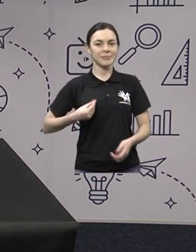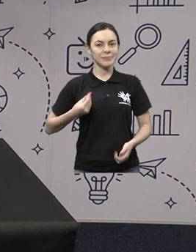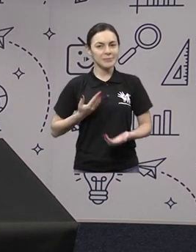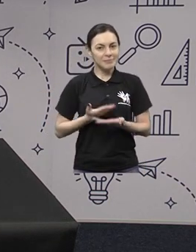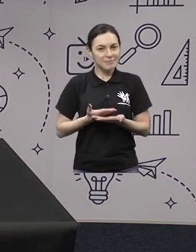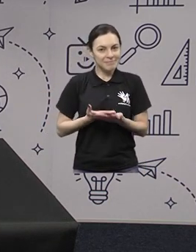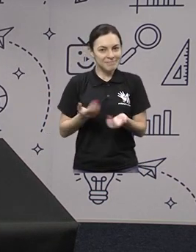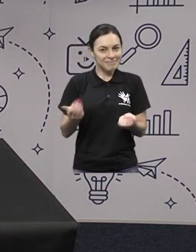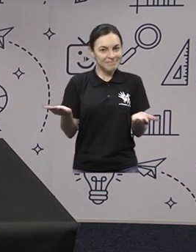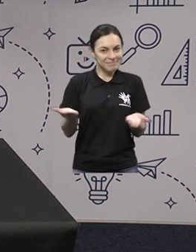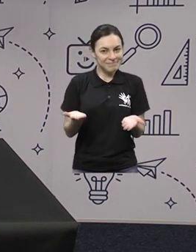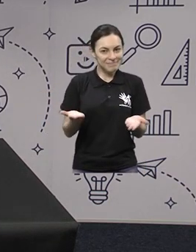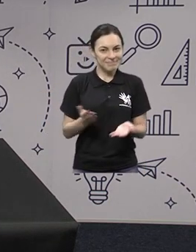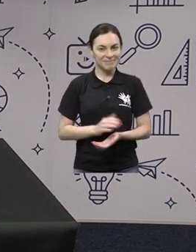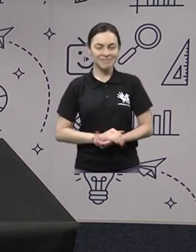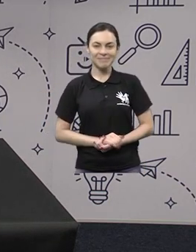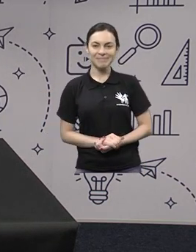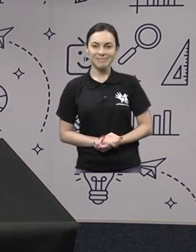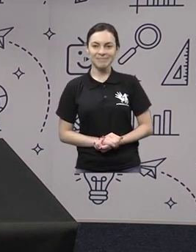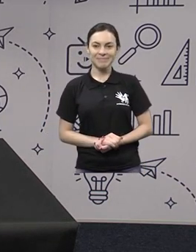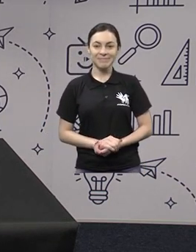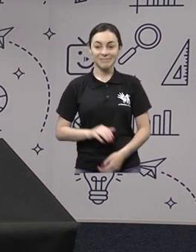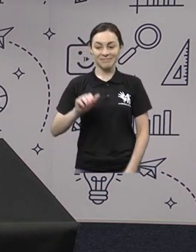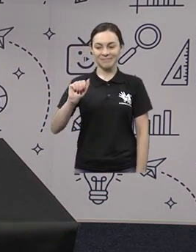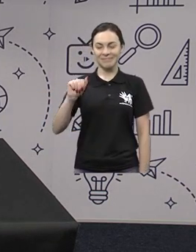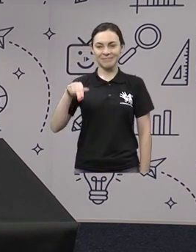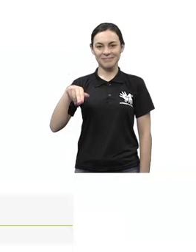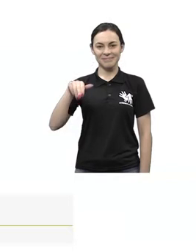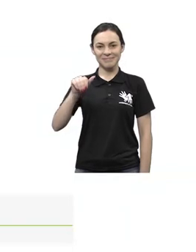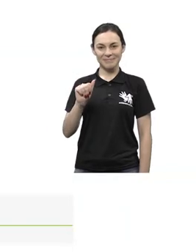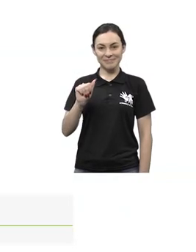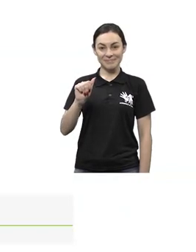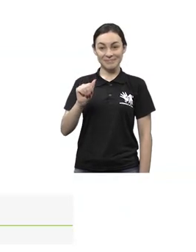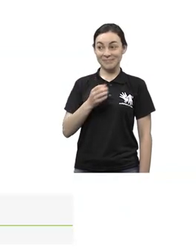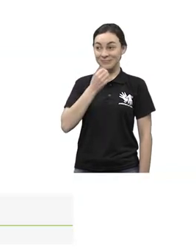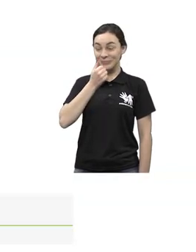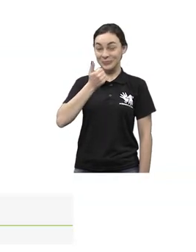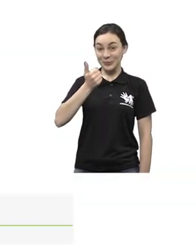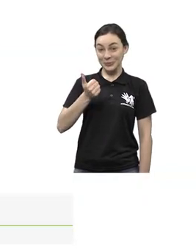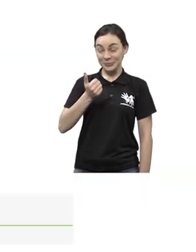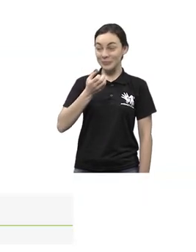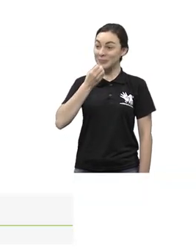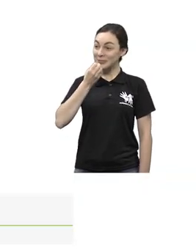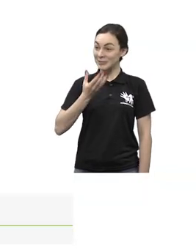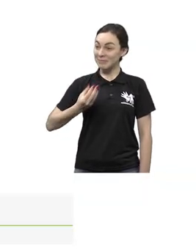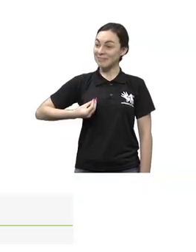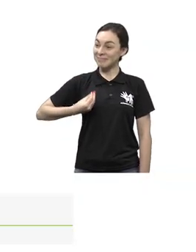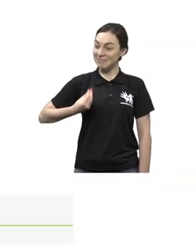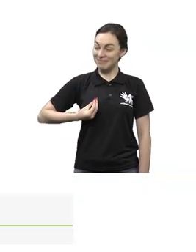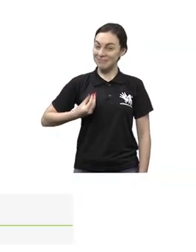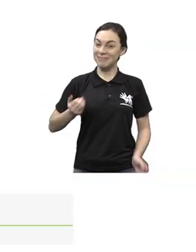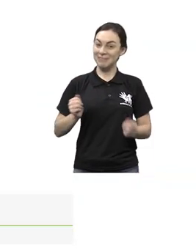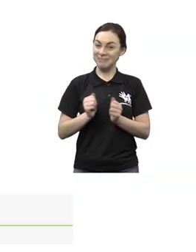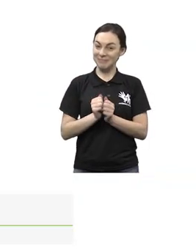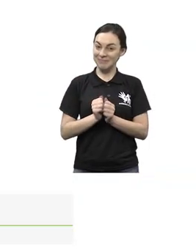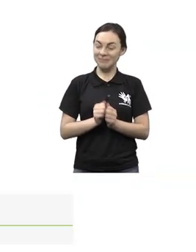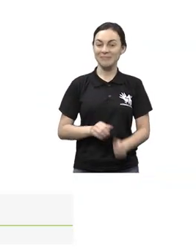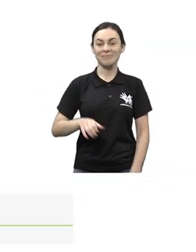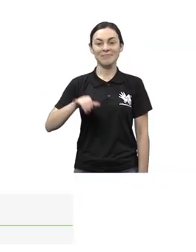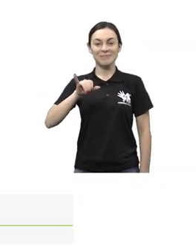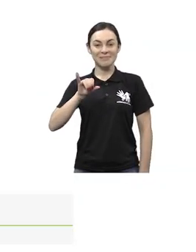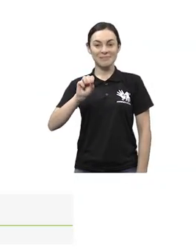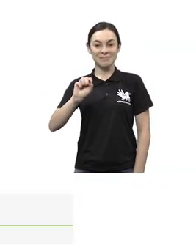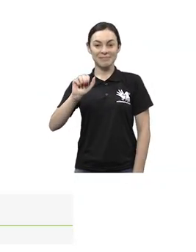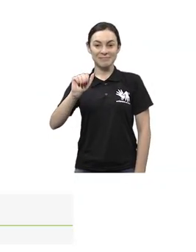convidá-los a estarem na nossa aula hoje? A Ana, tudo bem, Ana? Que bom que você está aí.